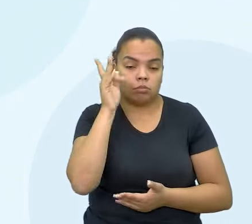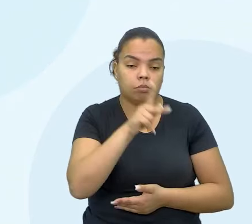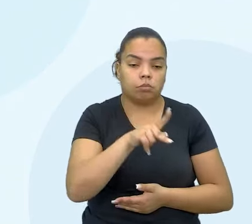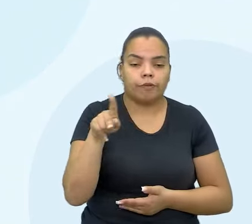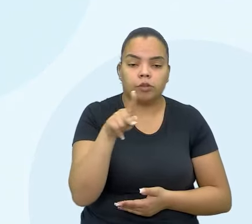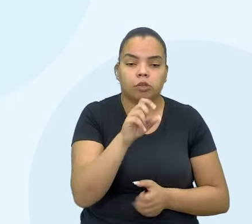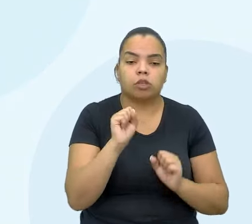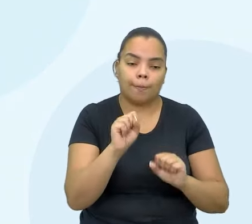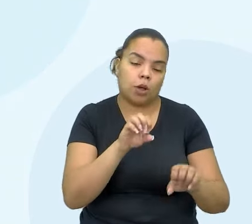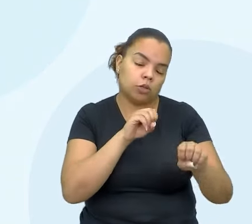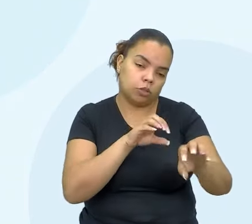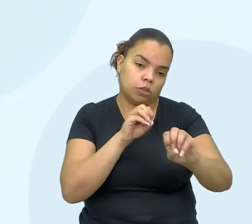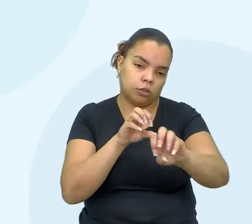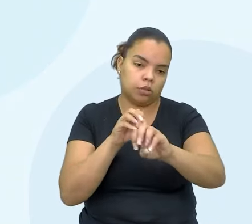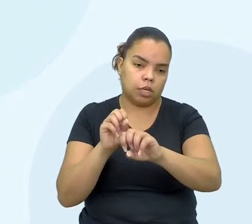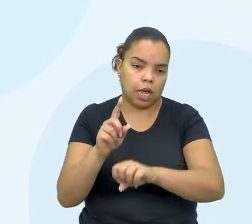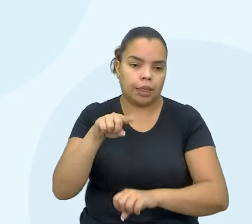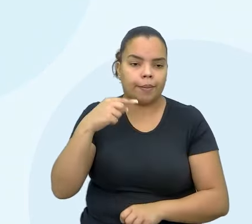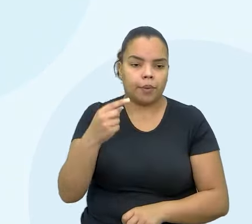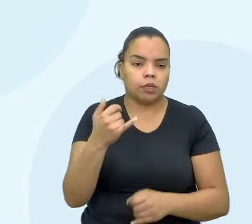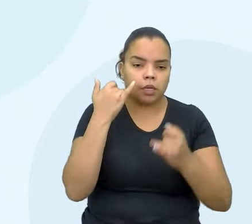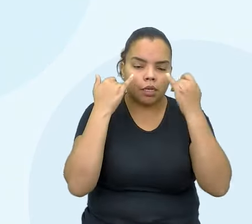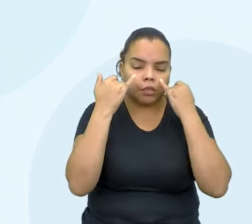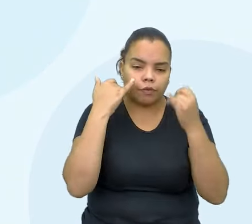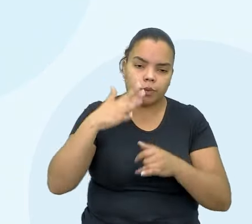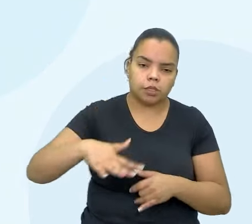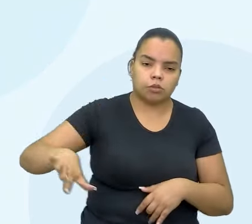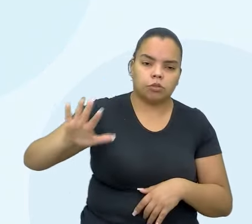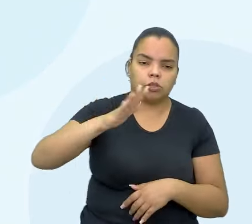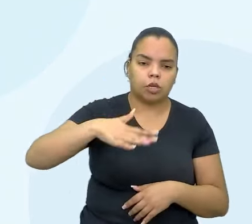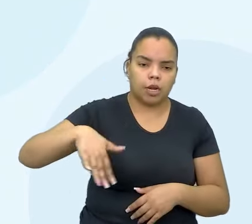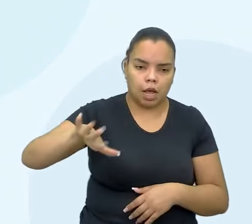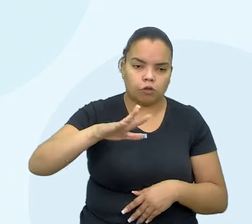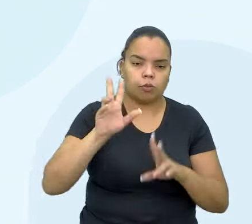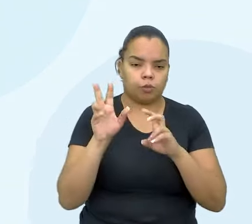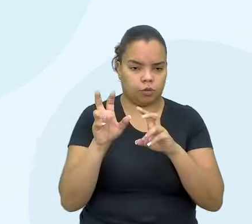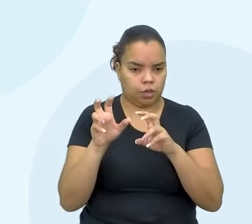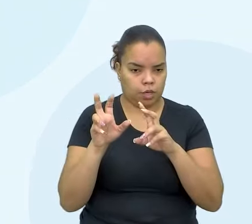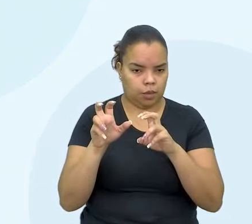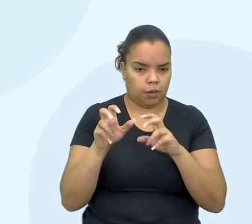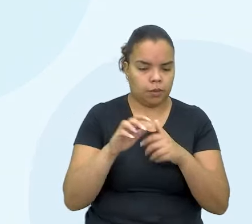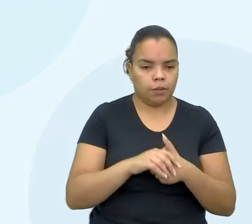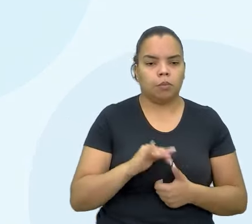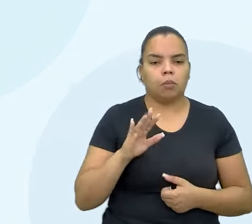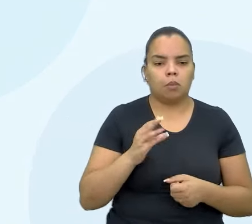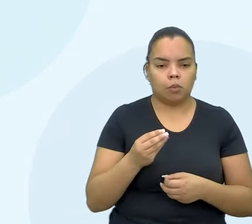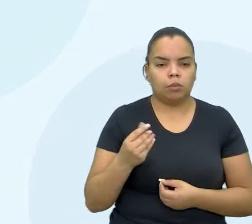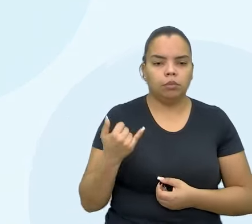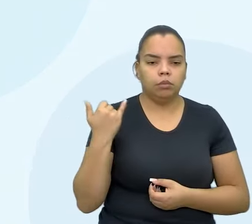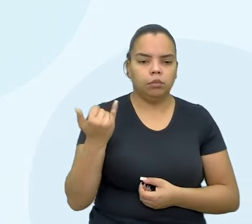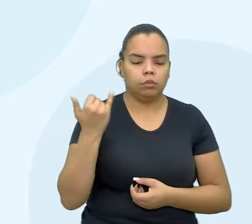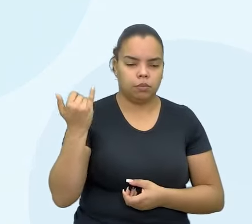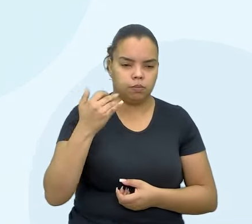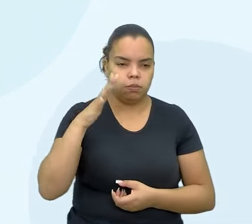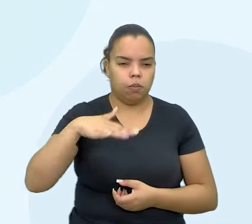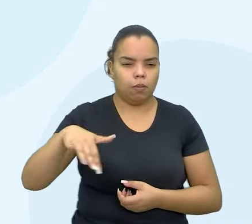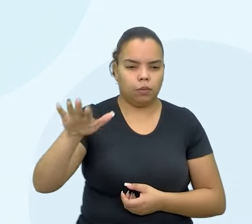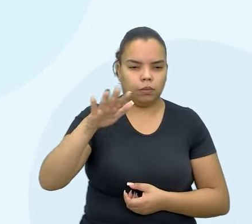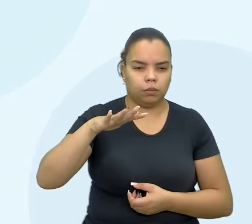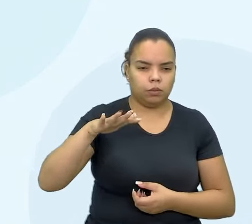temos as informações gerais, né, sobre esse tema, muito importante, uma informação geral.